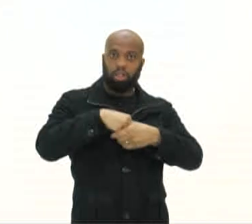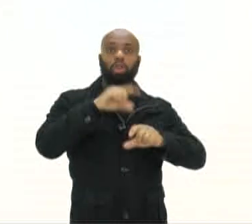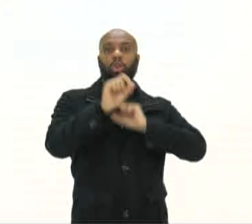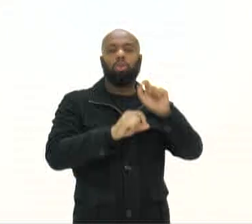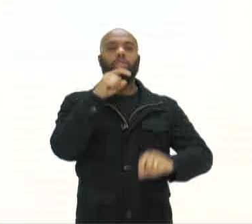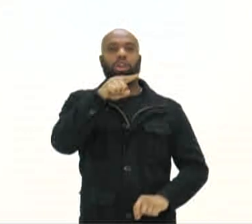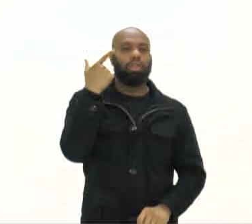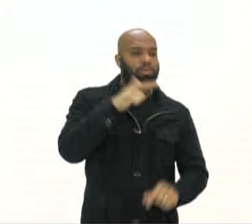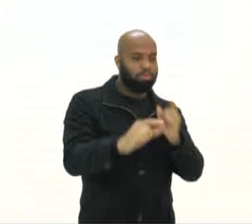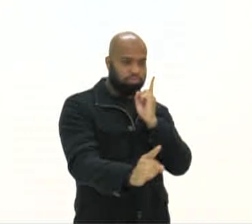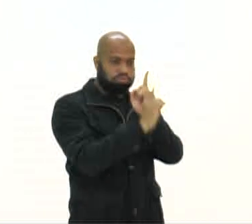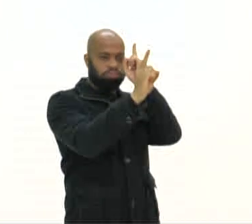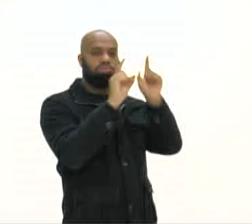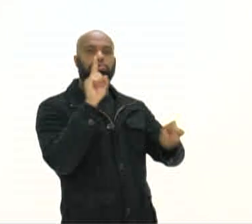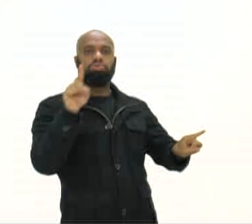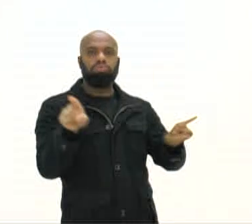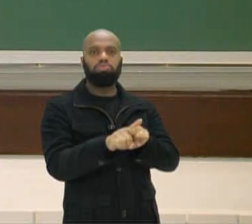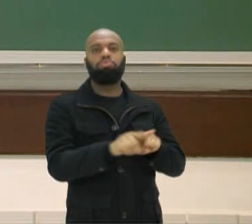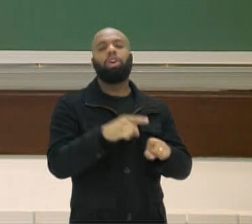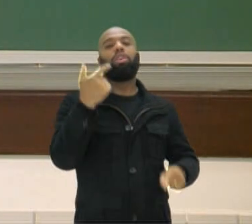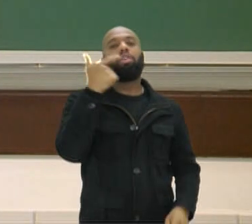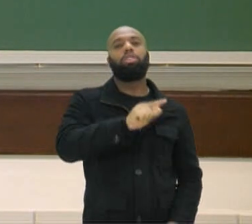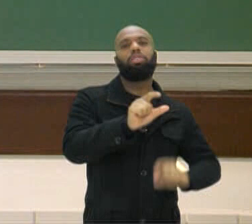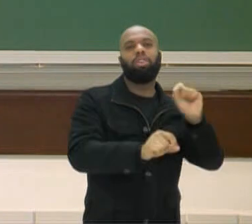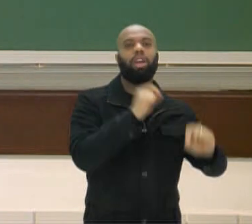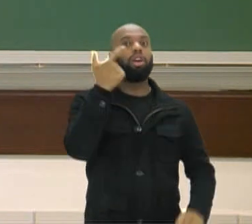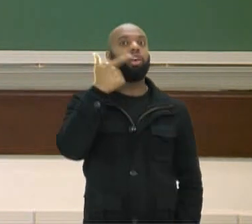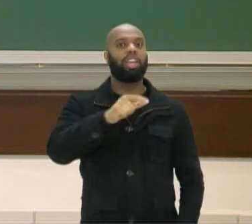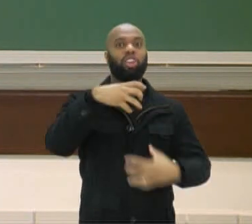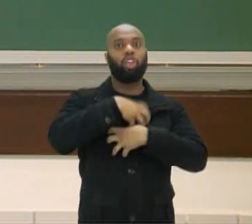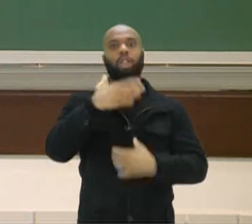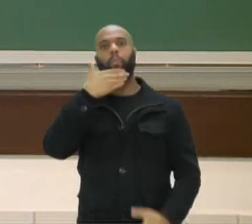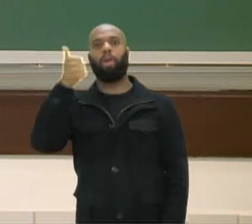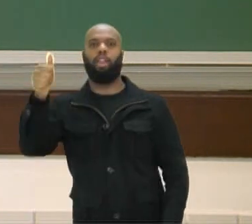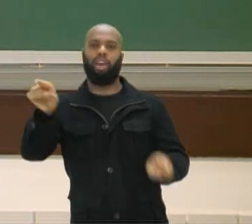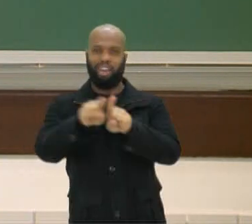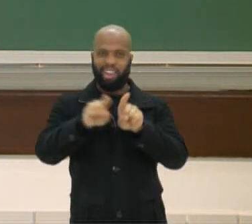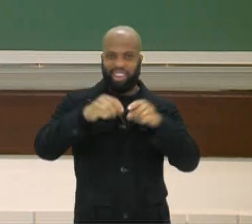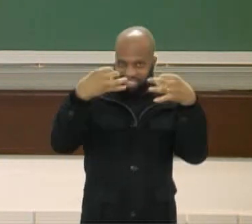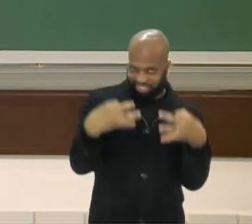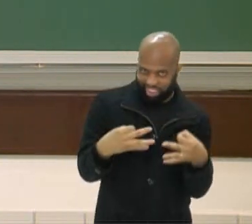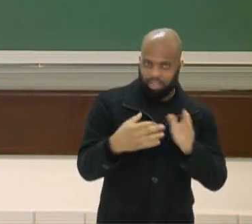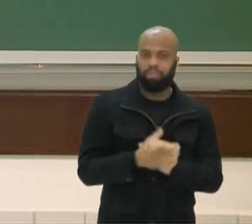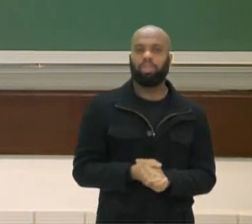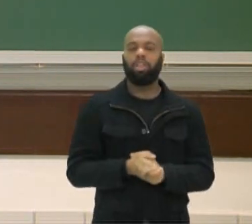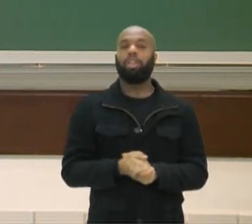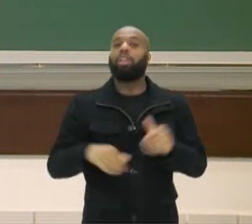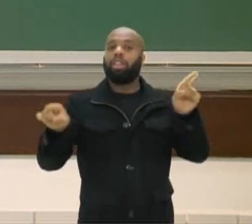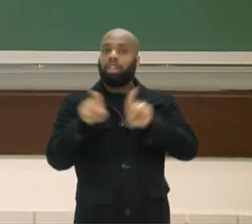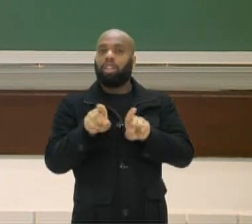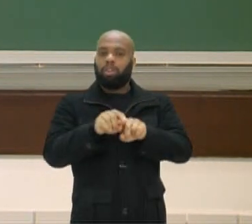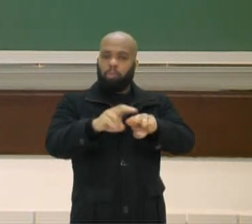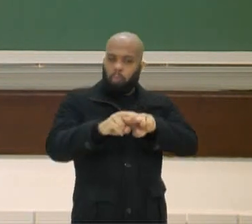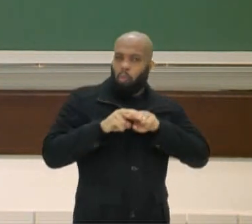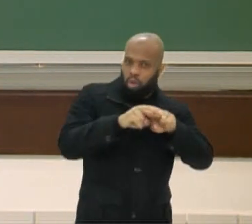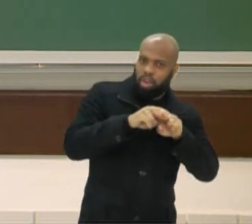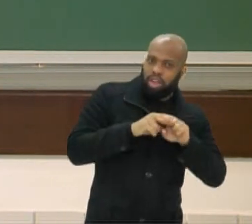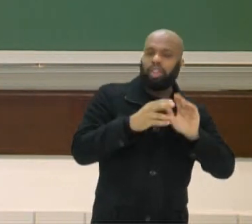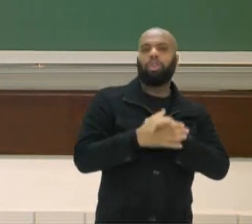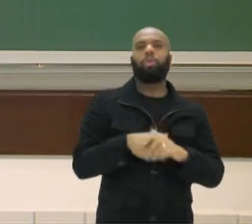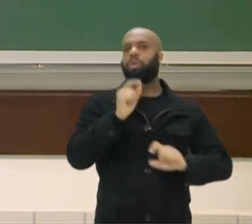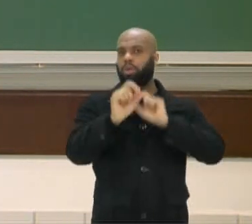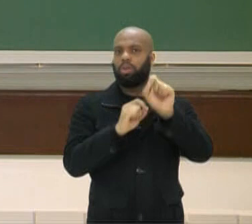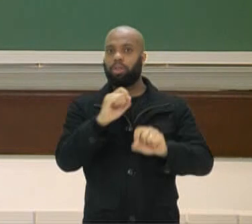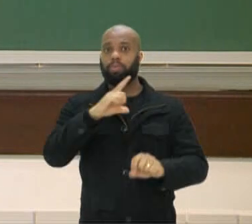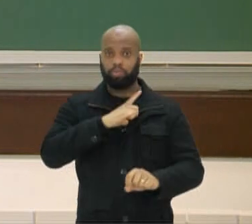você encontra para que você possa ter uma interpretação mais assertiva, tá certo? E justamente por isso, pessoal,